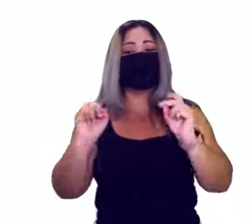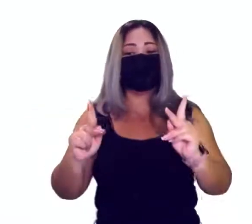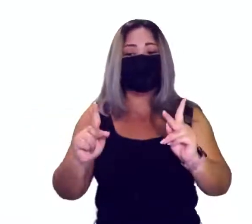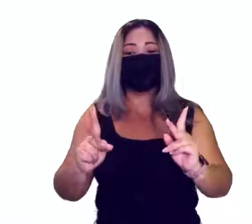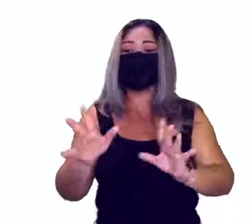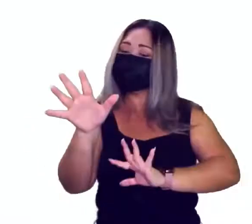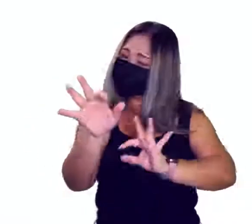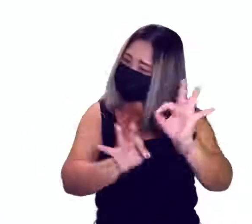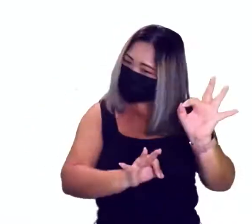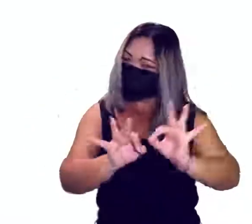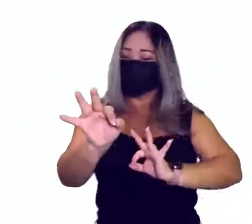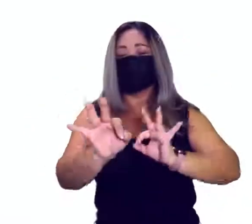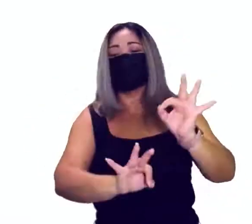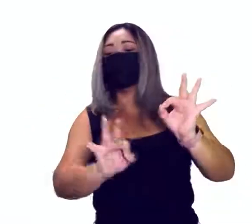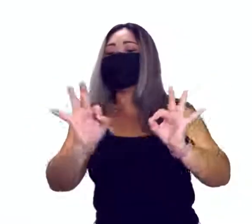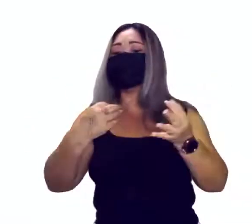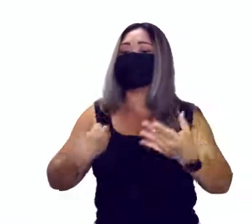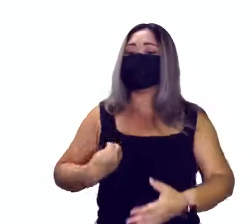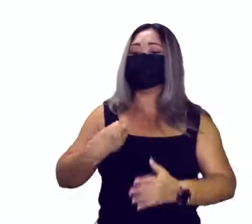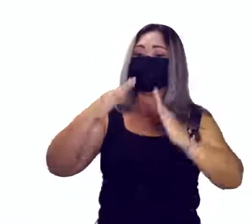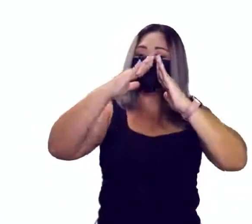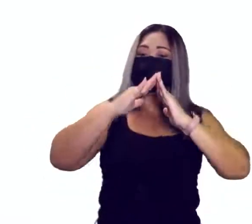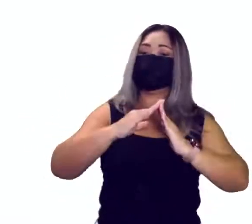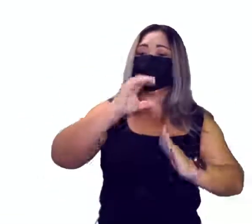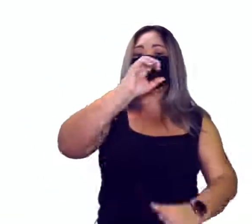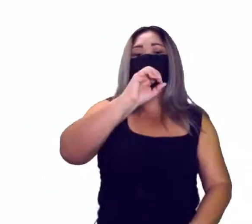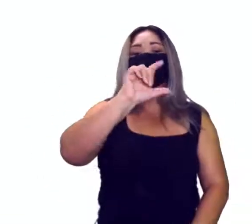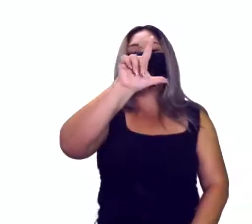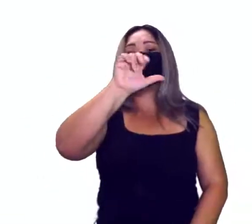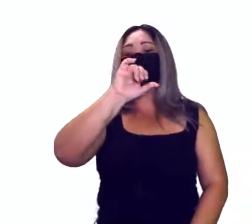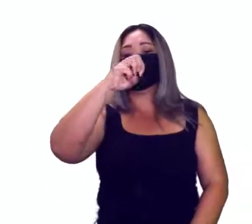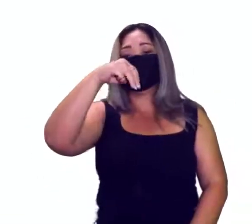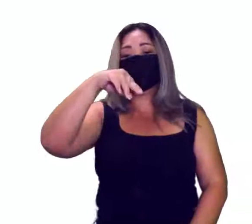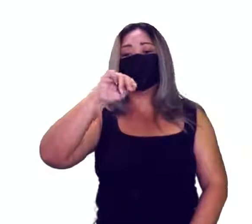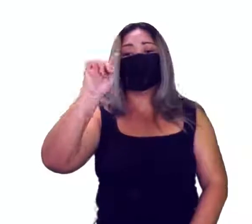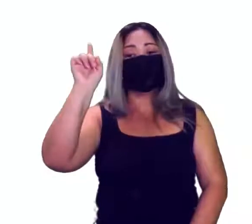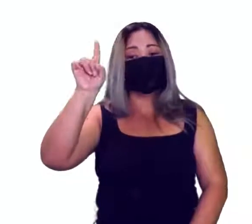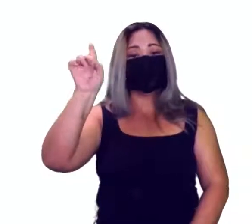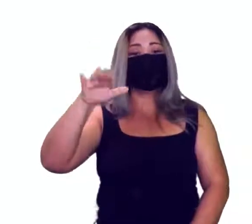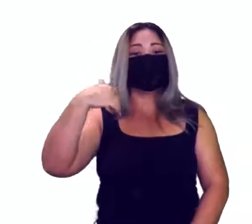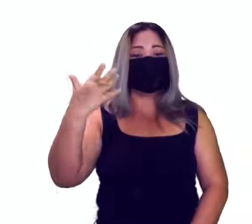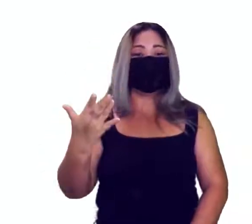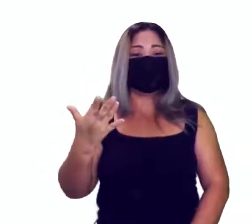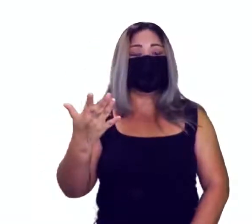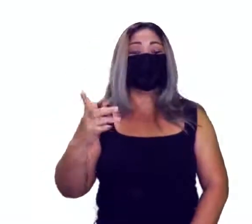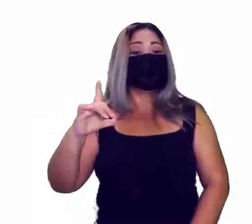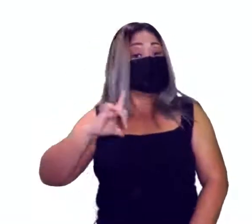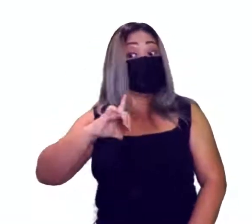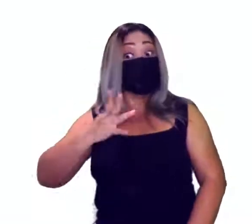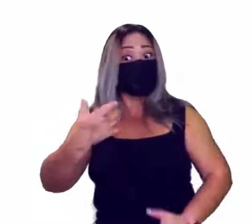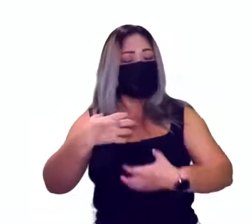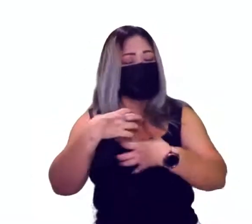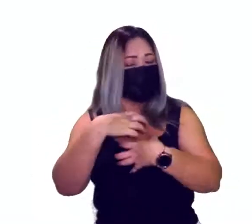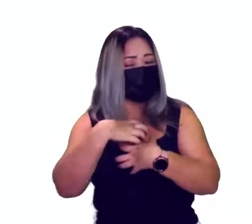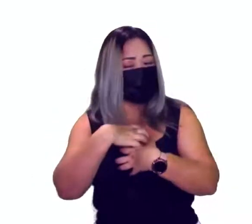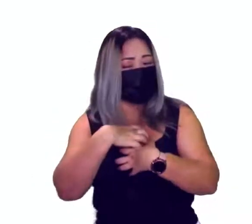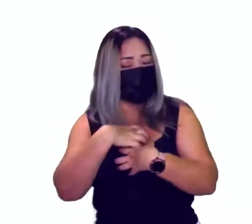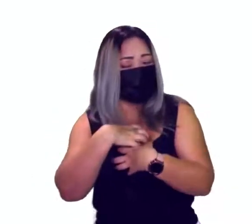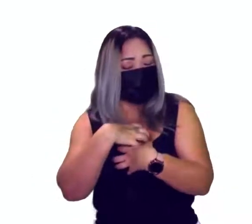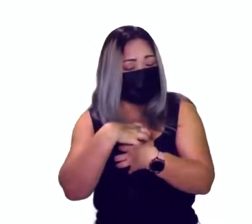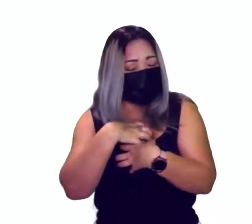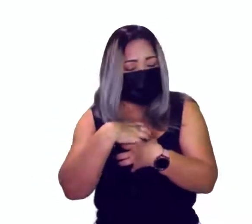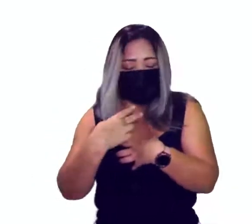ele organizava, morava no Olimpo, né? E fazia essa cogitação e eles tinham sentimentos, como foi falado, né?